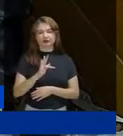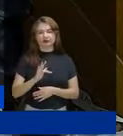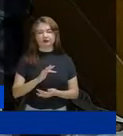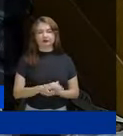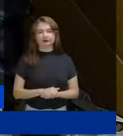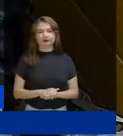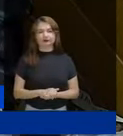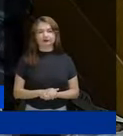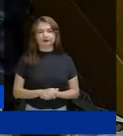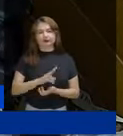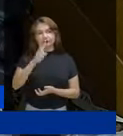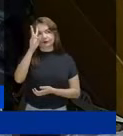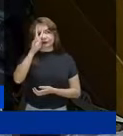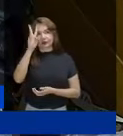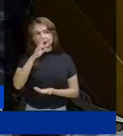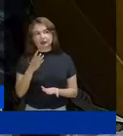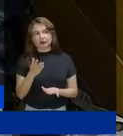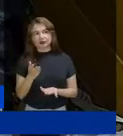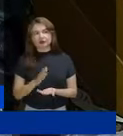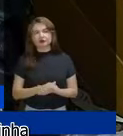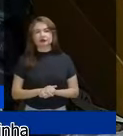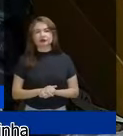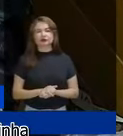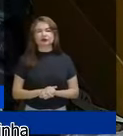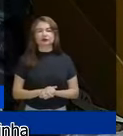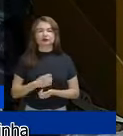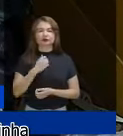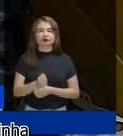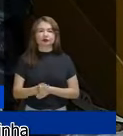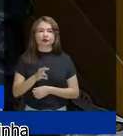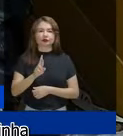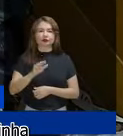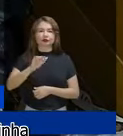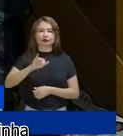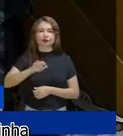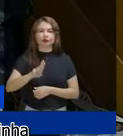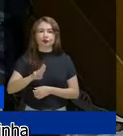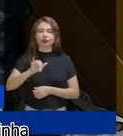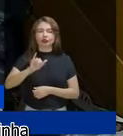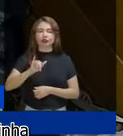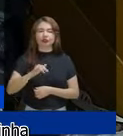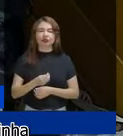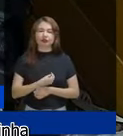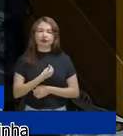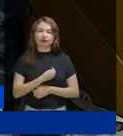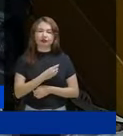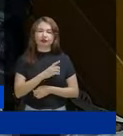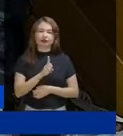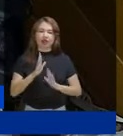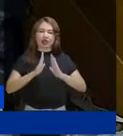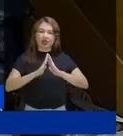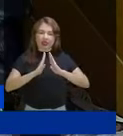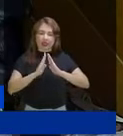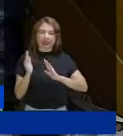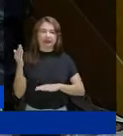E lembro de, certa vez, do Dr. Rui chegar até a minha casa, onde nós morávamos, e